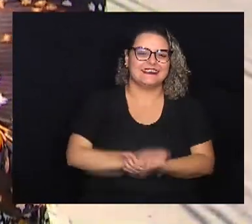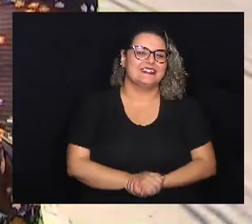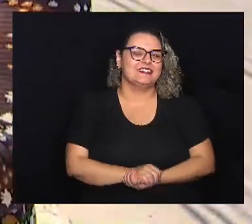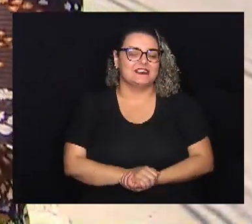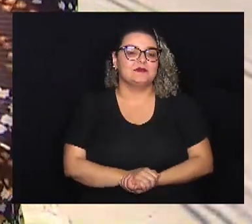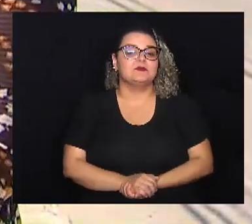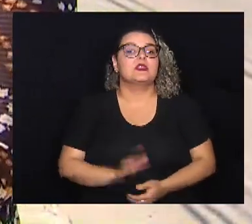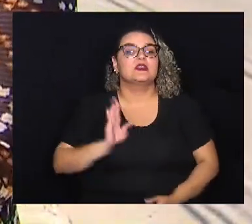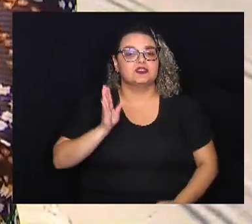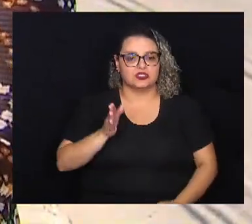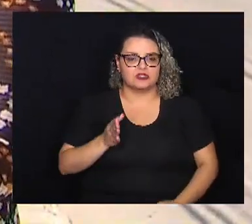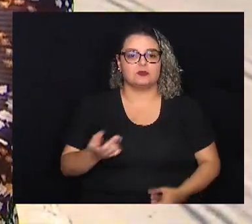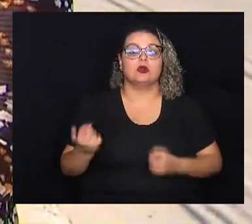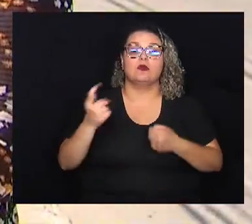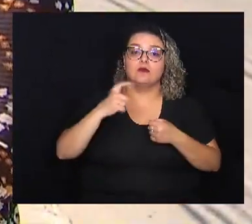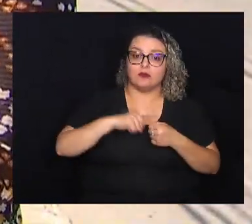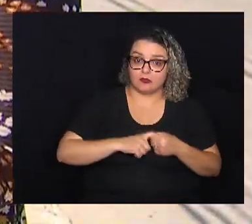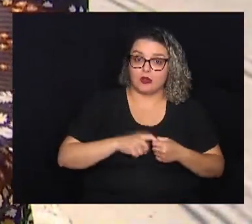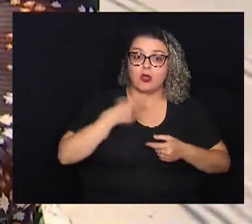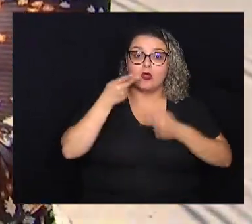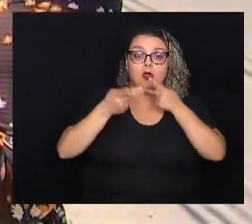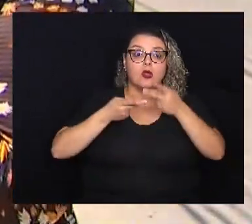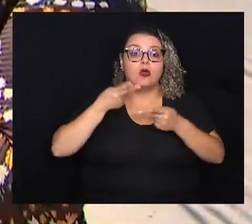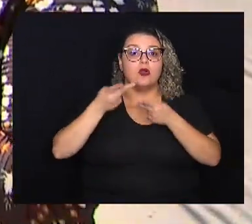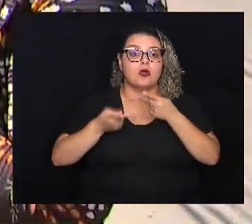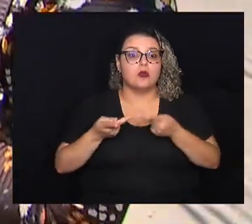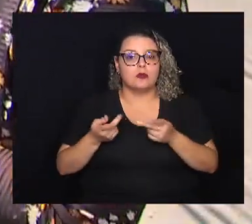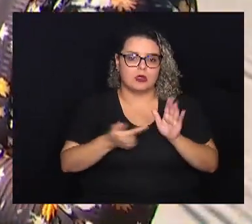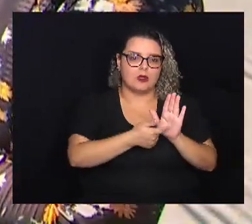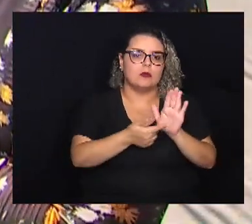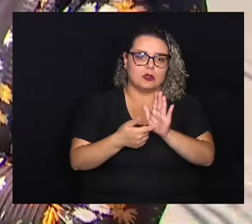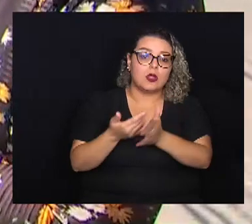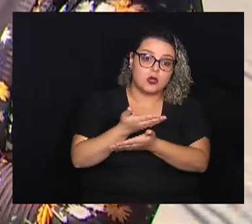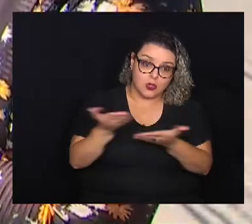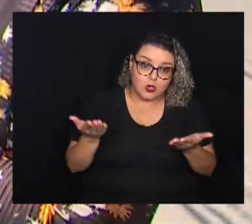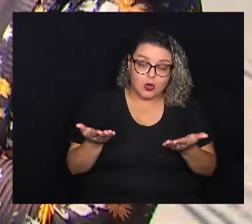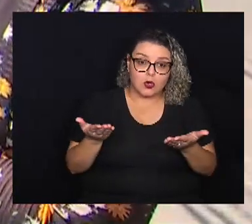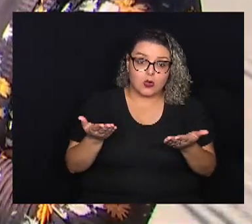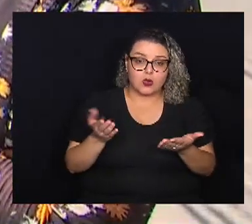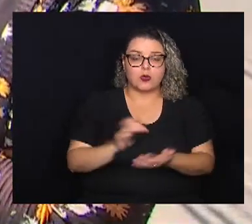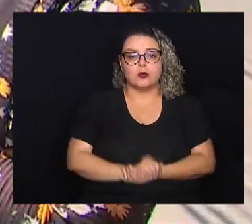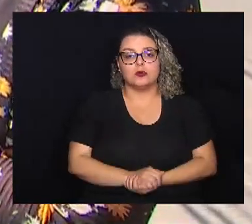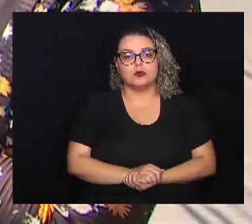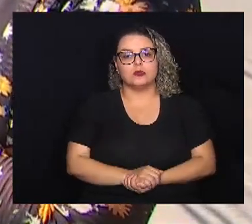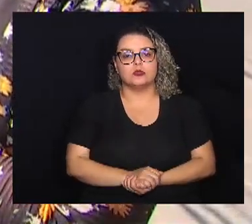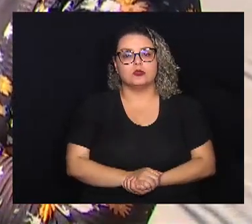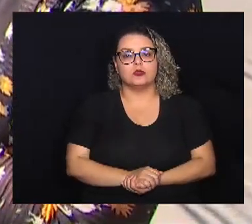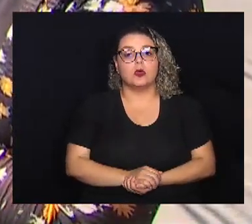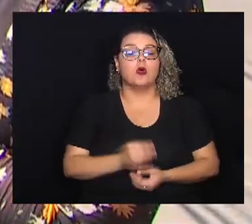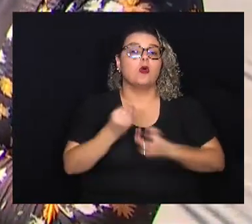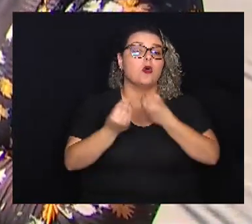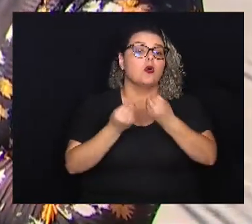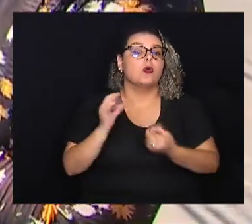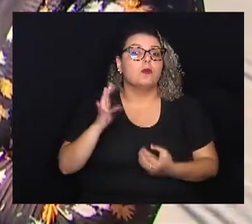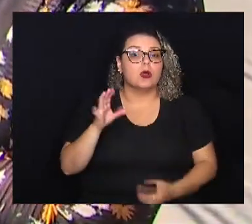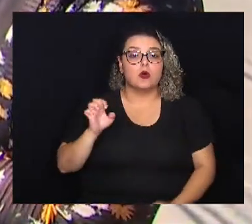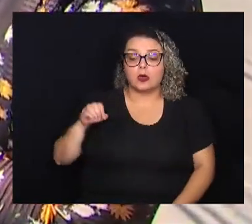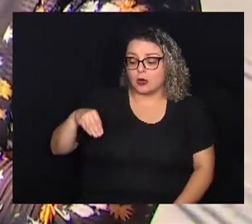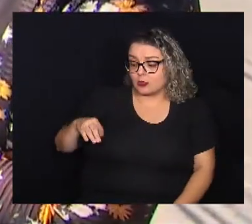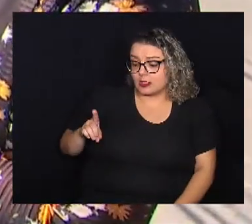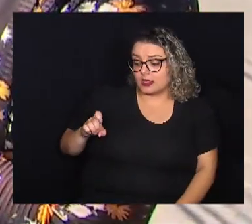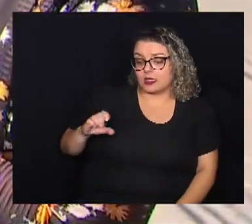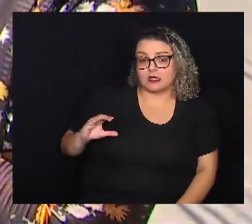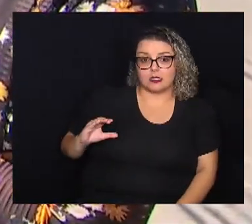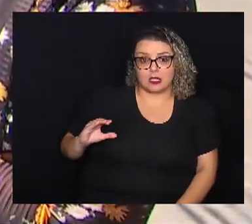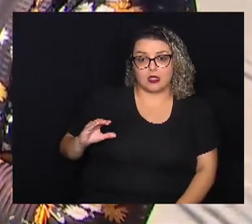pouquinho nós voltaremos pra falar, pra mostrar, aliás, pra você, a abordagem da INDEC nessa